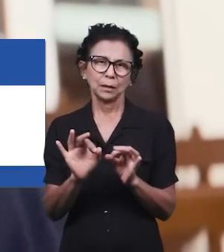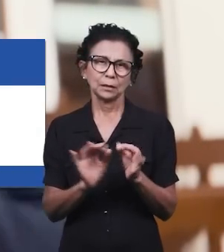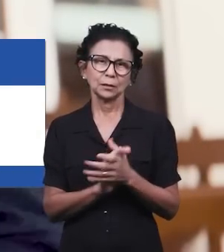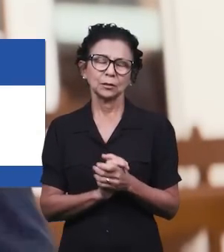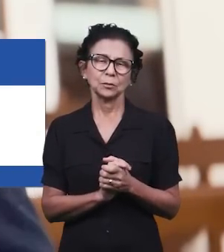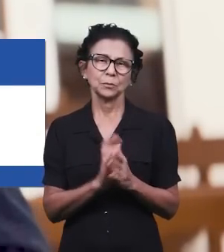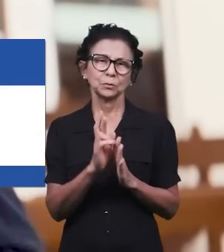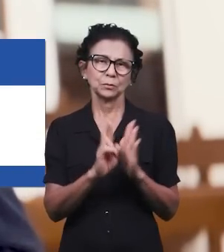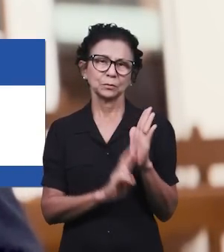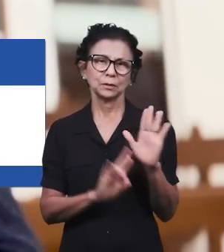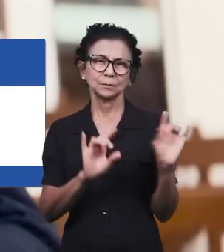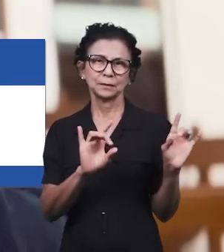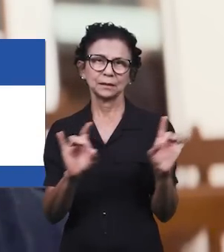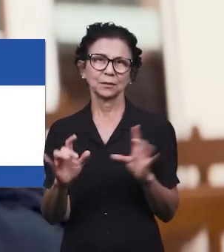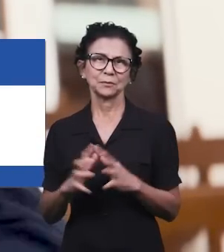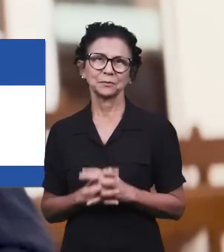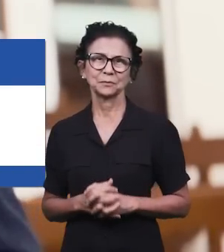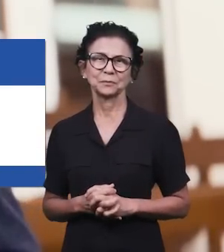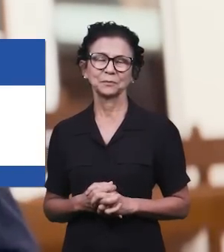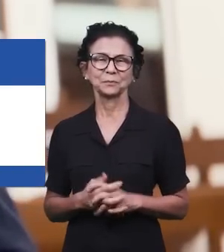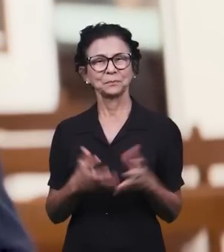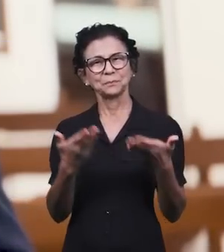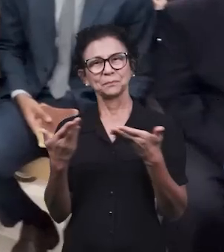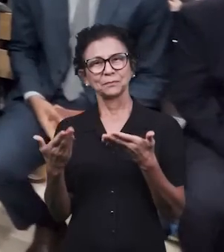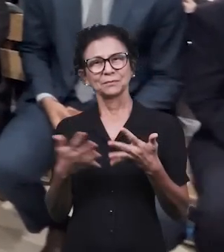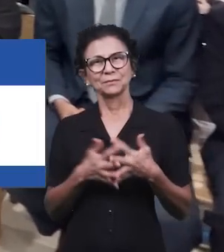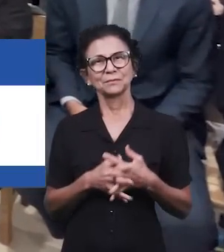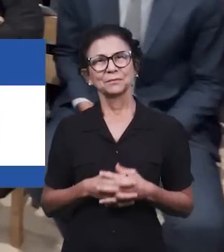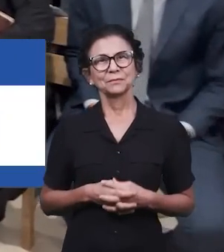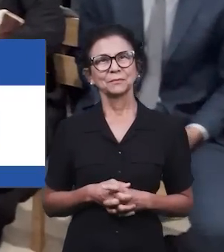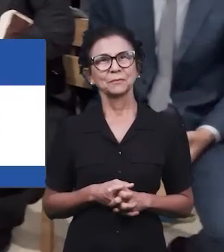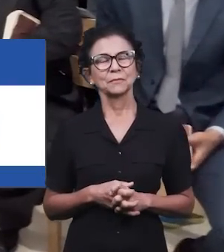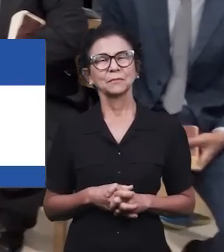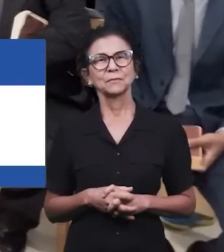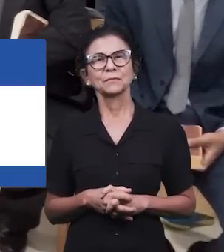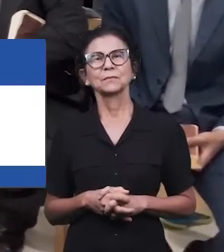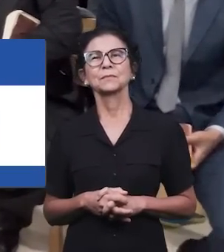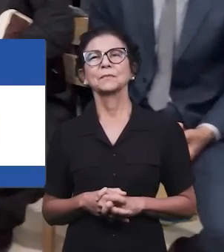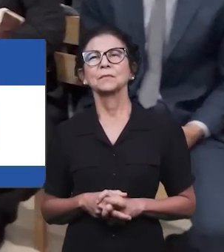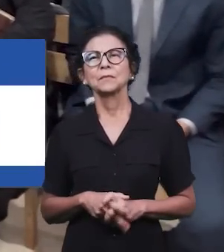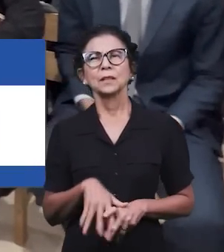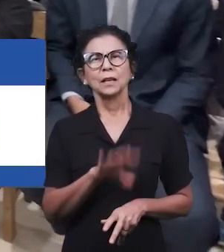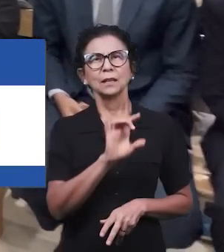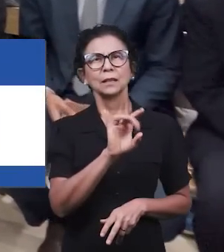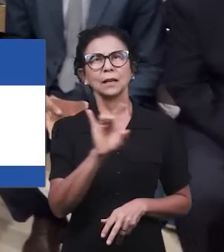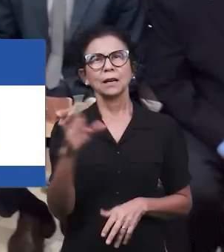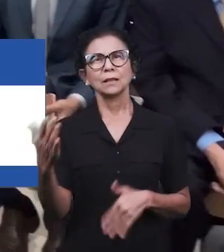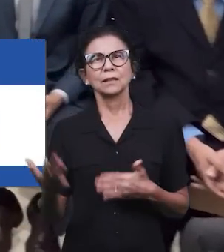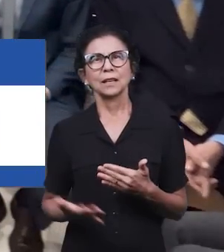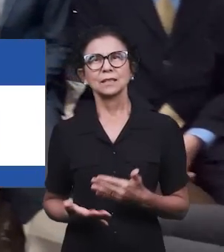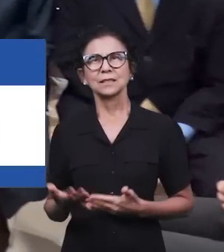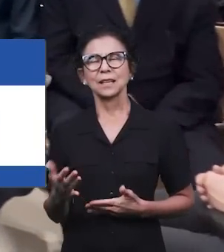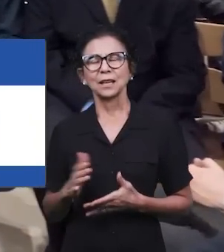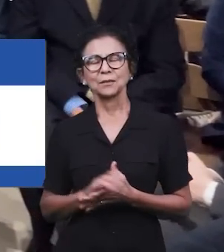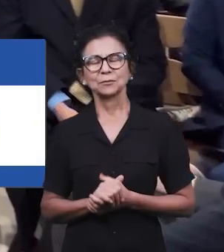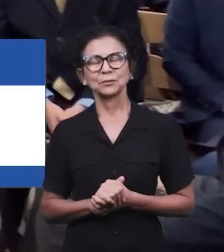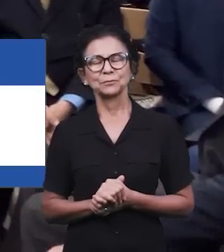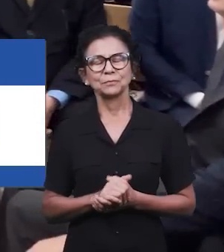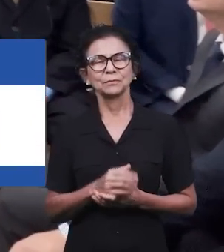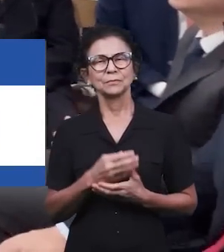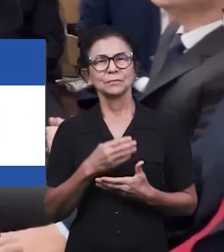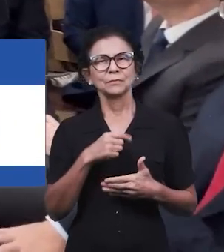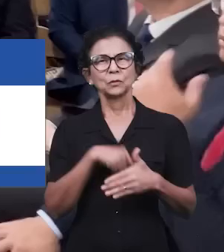e eu te convido agora a assistir. Acompanha conosco. A gratidão de cada irmão foi o destaque desse